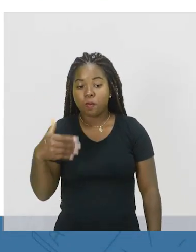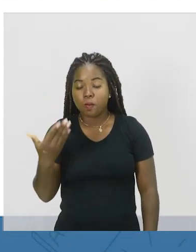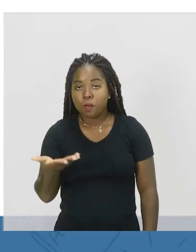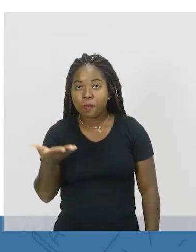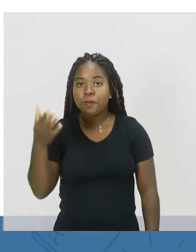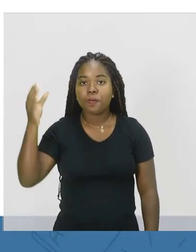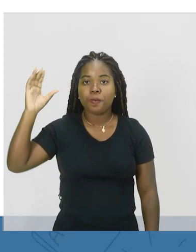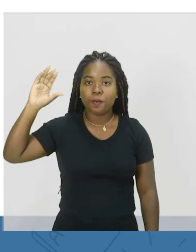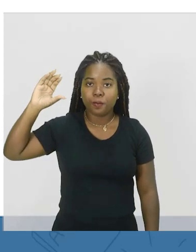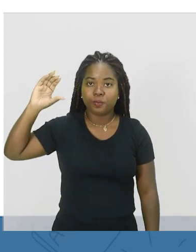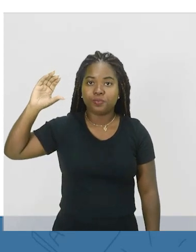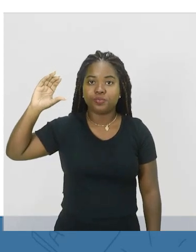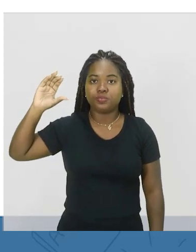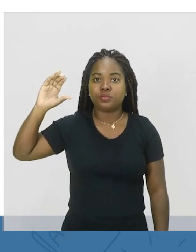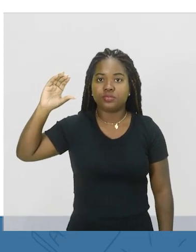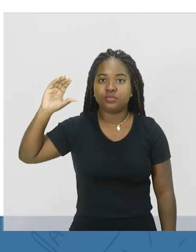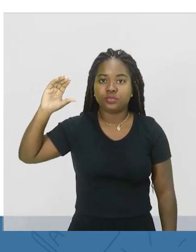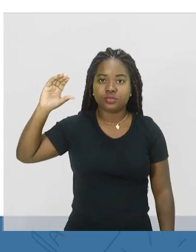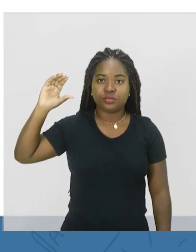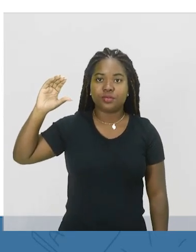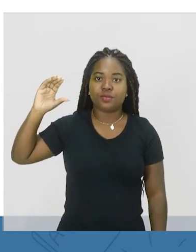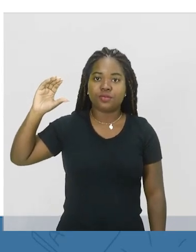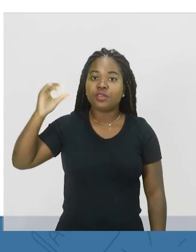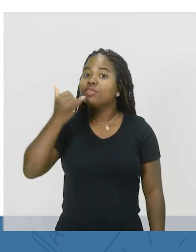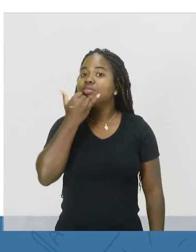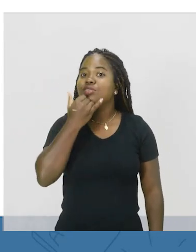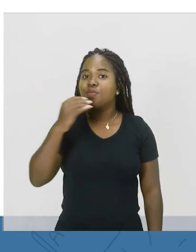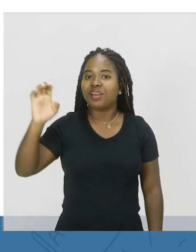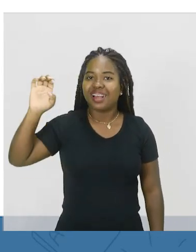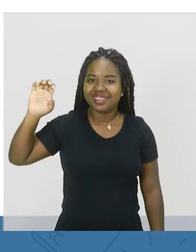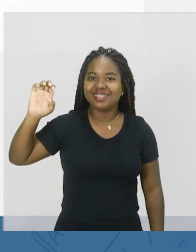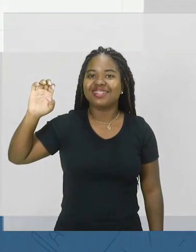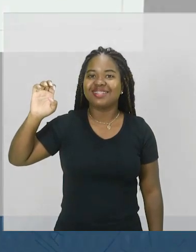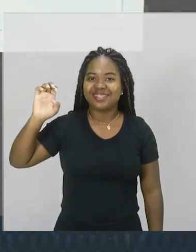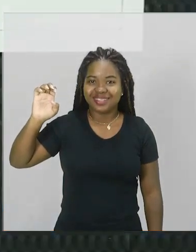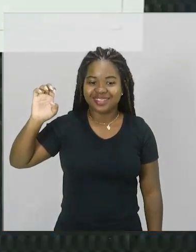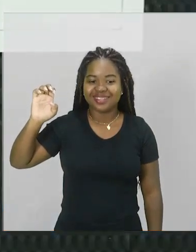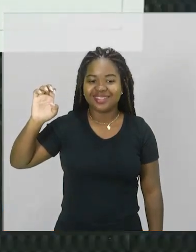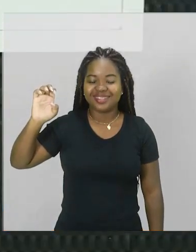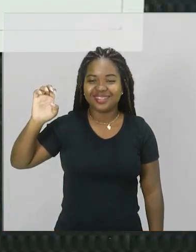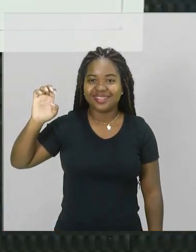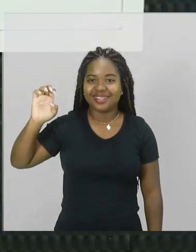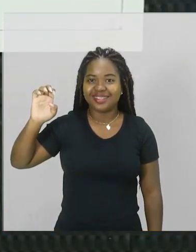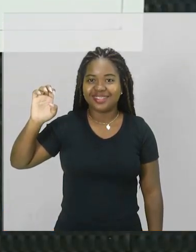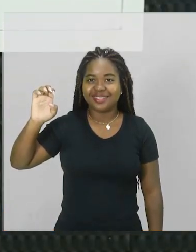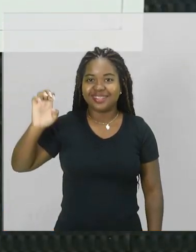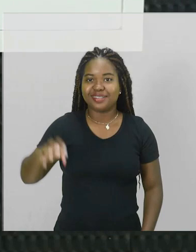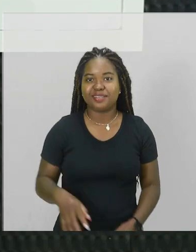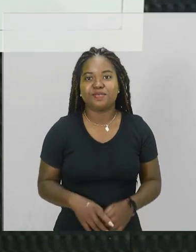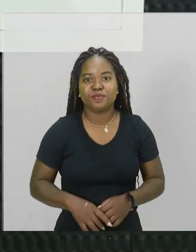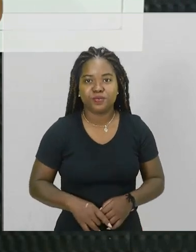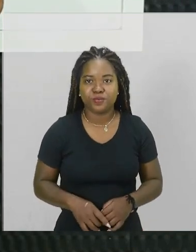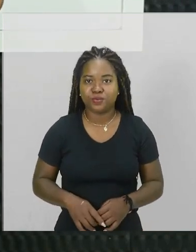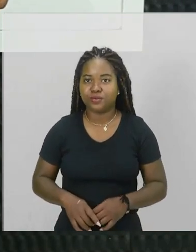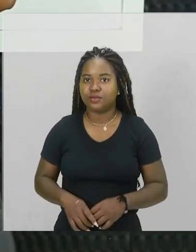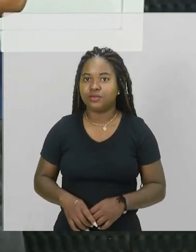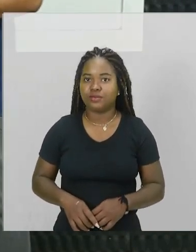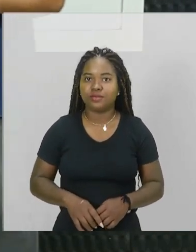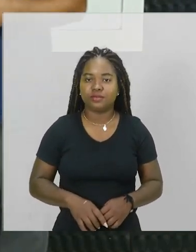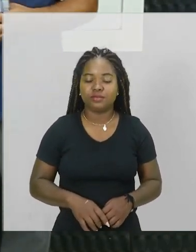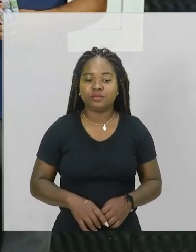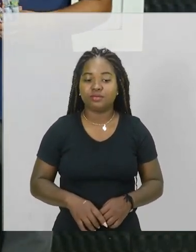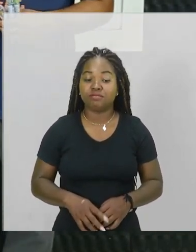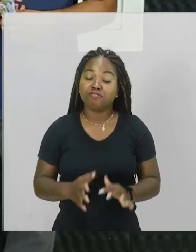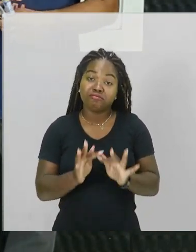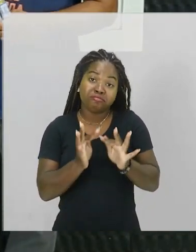questão é a letra E. Só consegue perceber a cor azul, tá ok? Viram